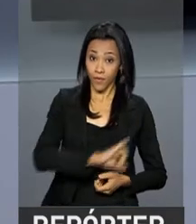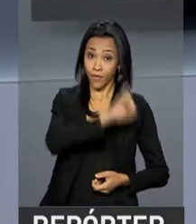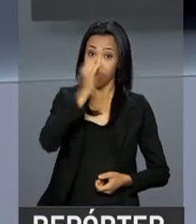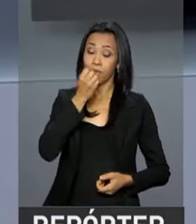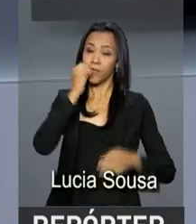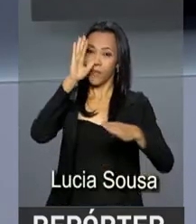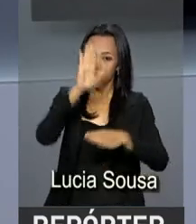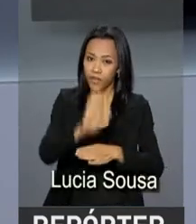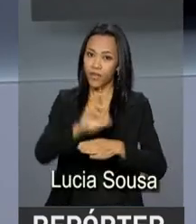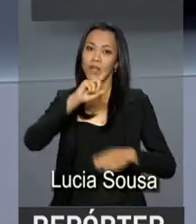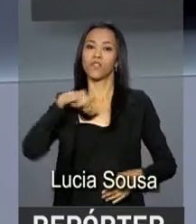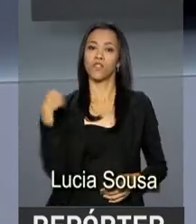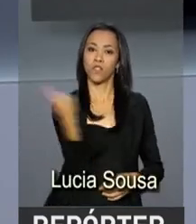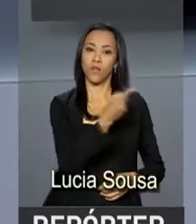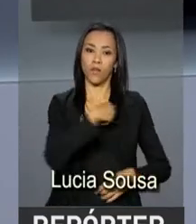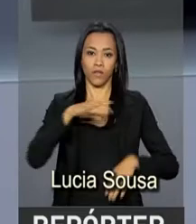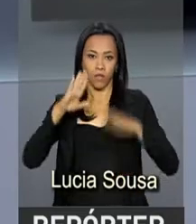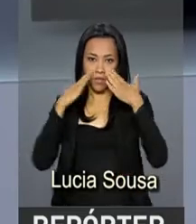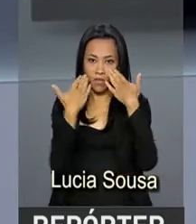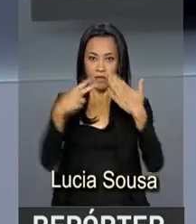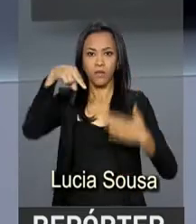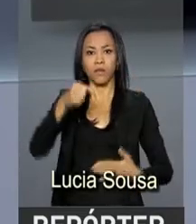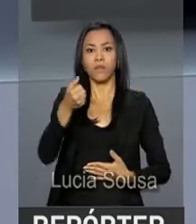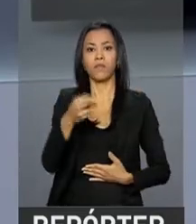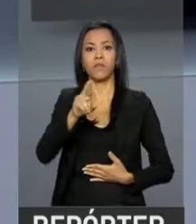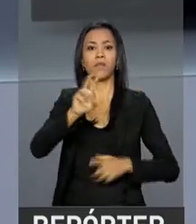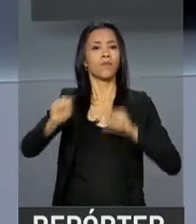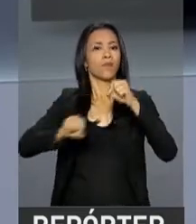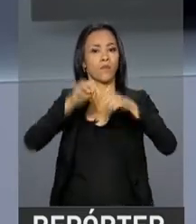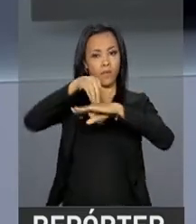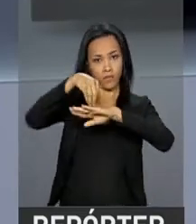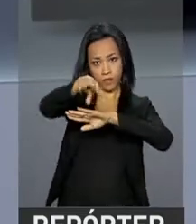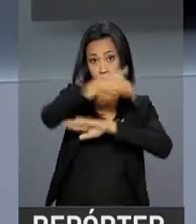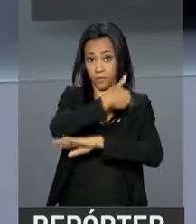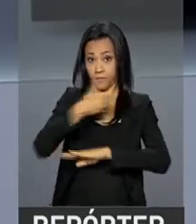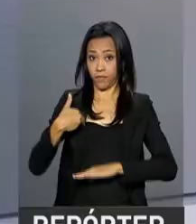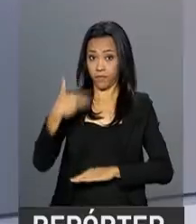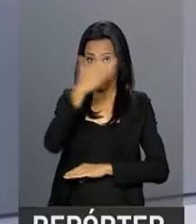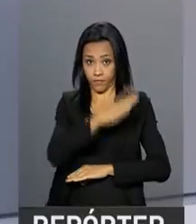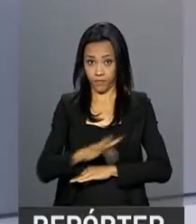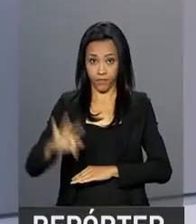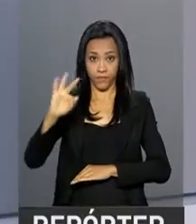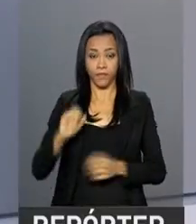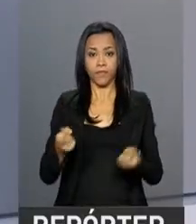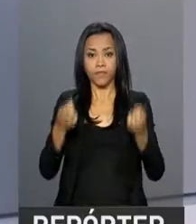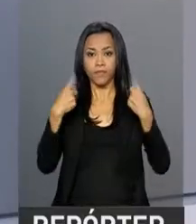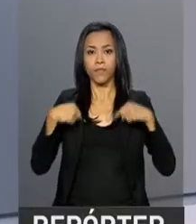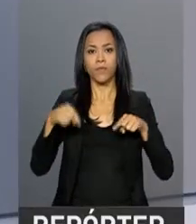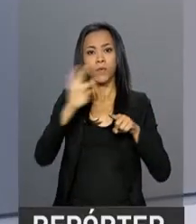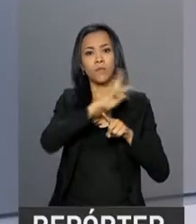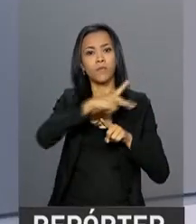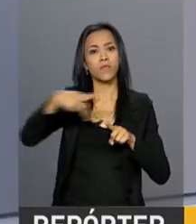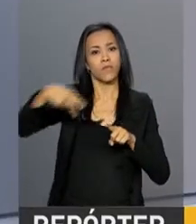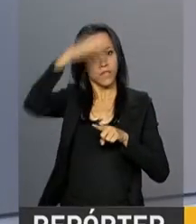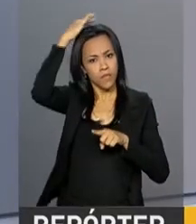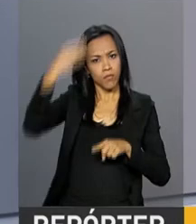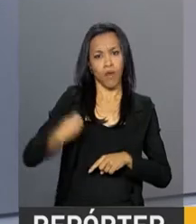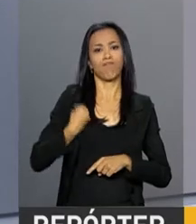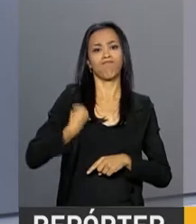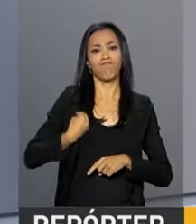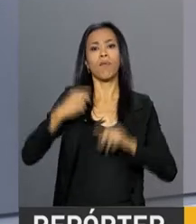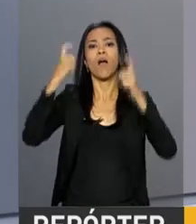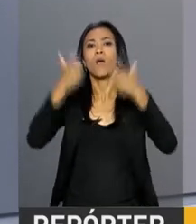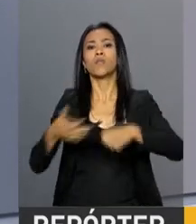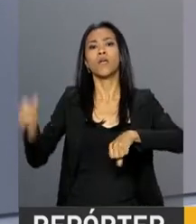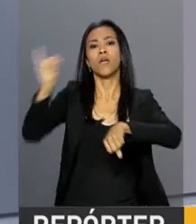Olá, boa tarde. Estamos de volta com o repórter NBR e as notícias do governo federal. O presidente Michel Temer está em Moscou